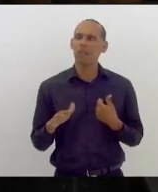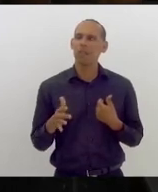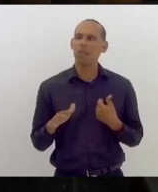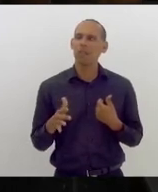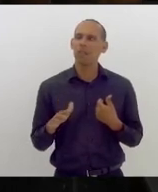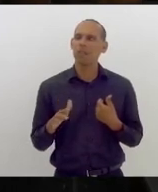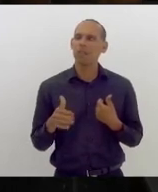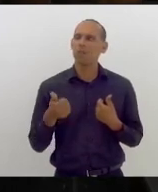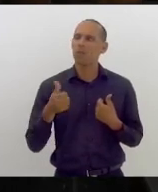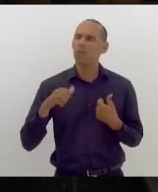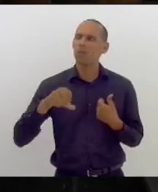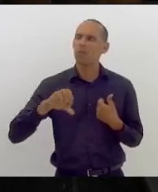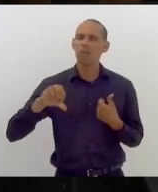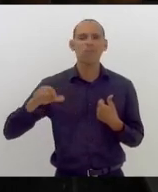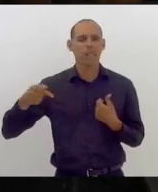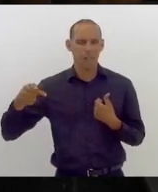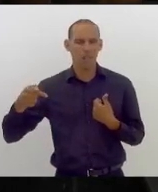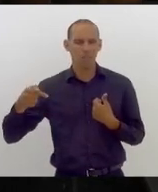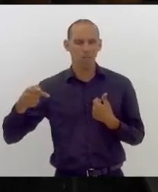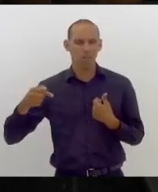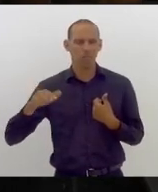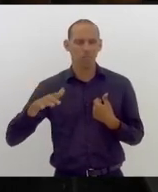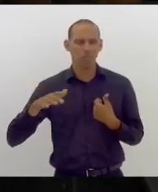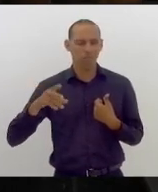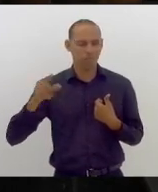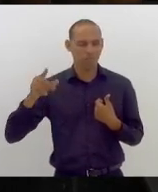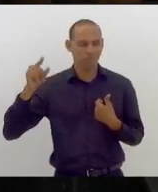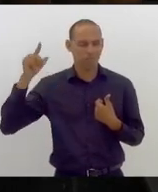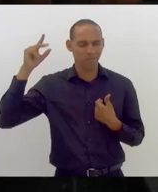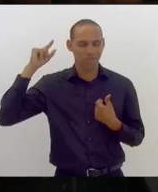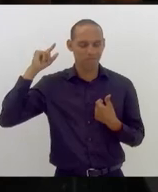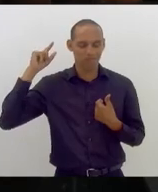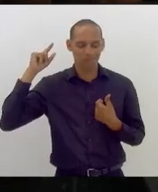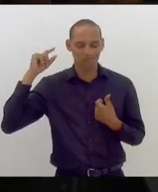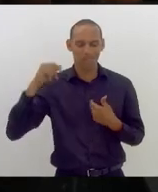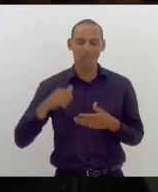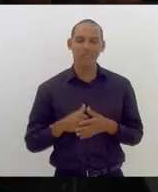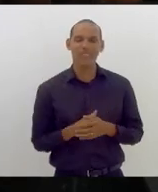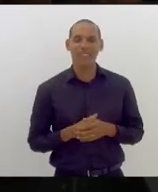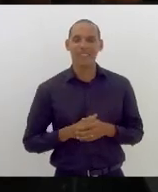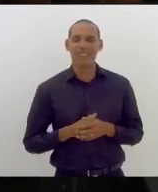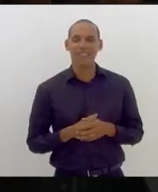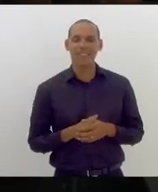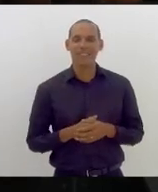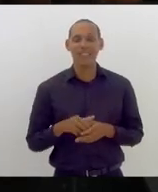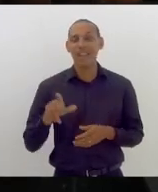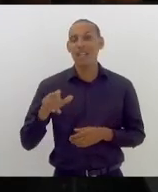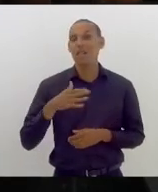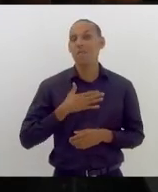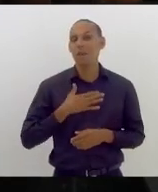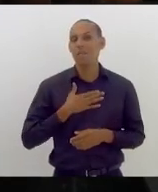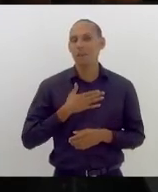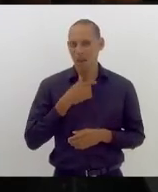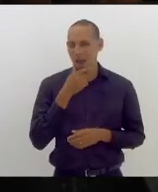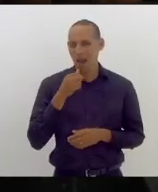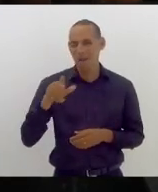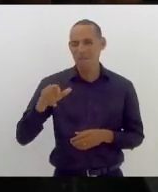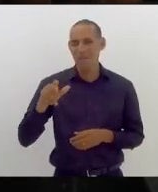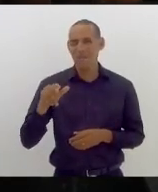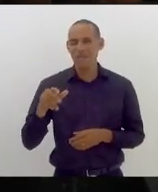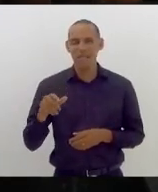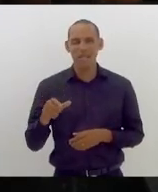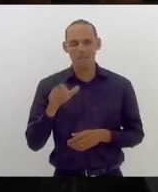1997, então você vê como tem tempo, né? E aí meu irmão viu que eu estava me envolvendo, meu irmão tem